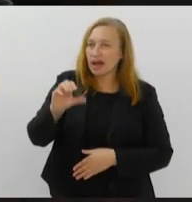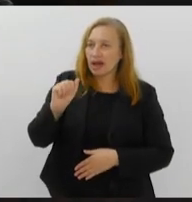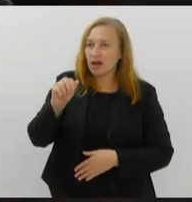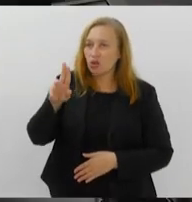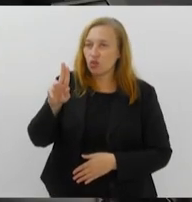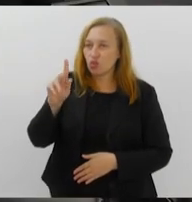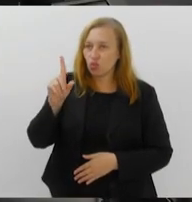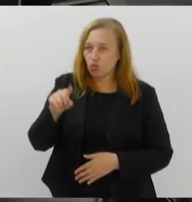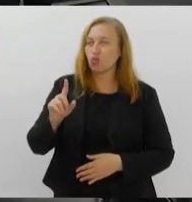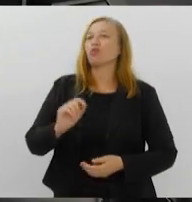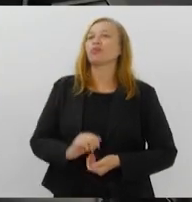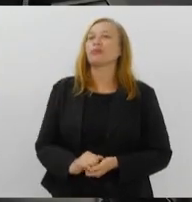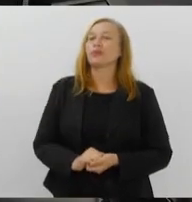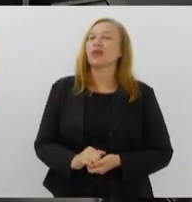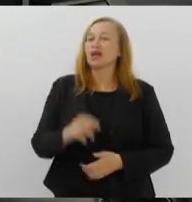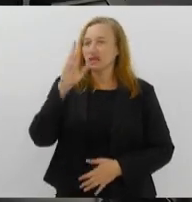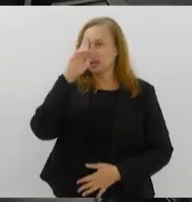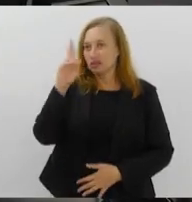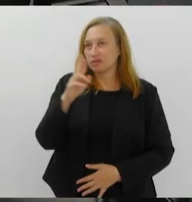Senhora Presidente,